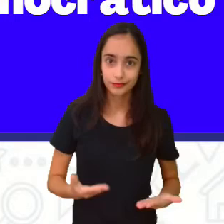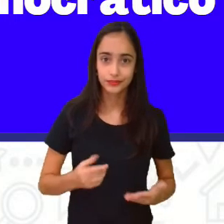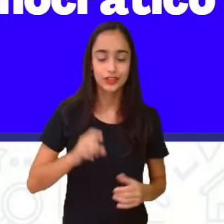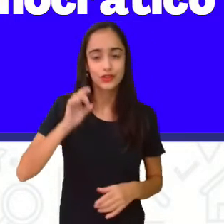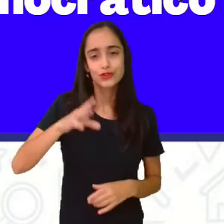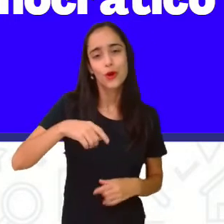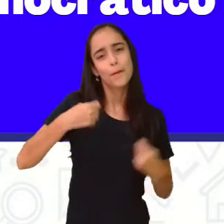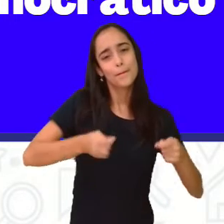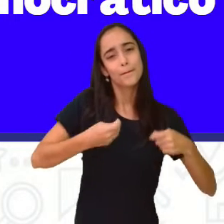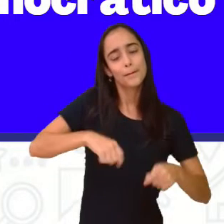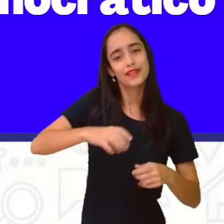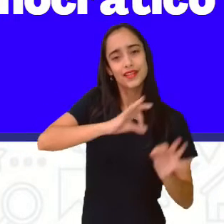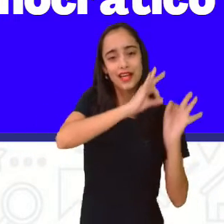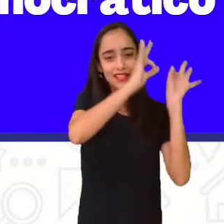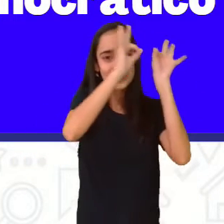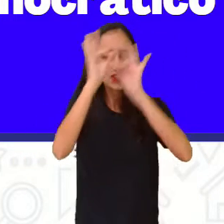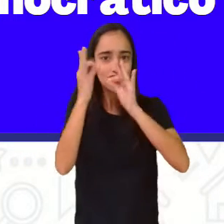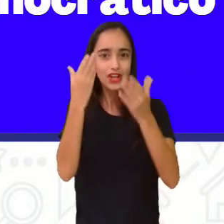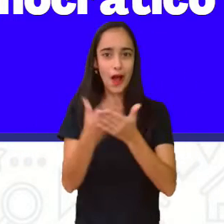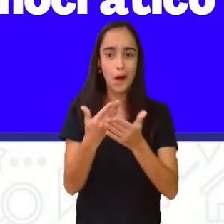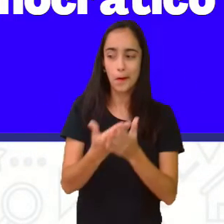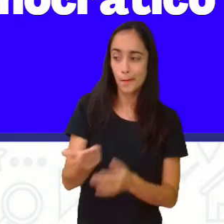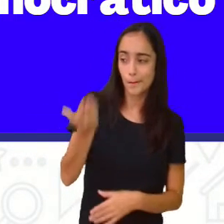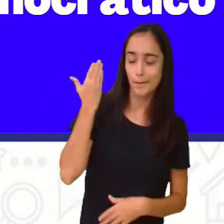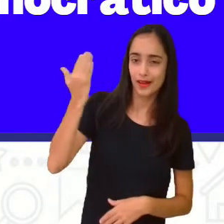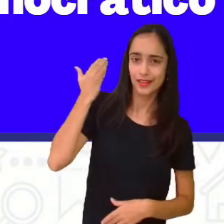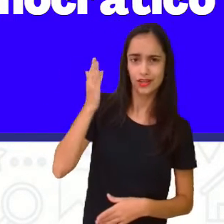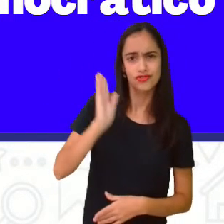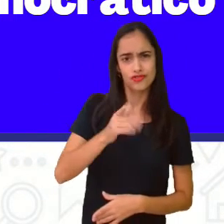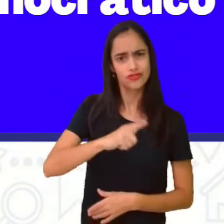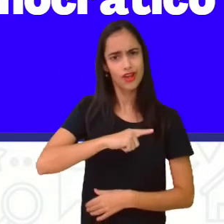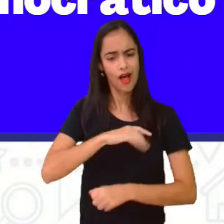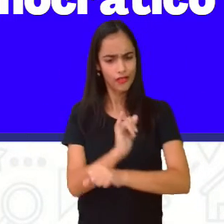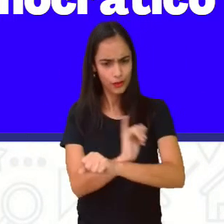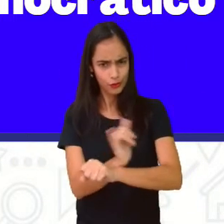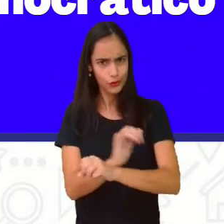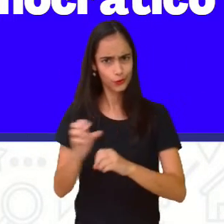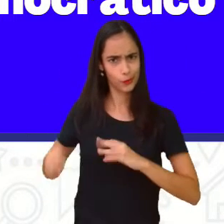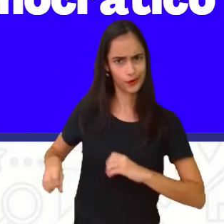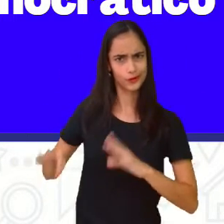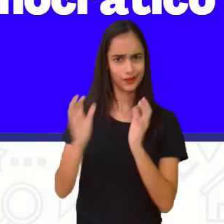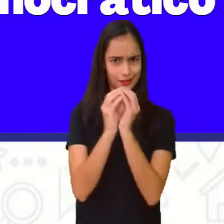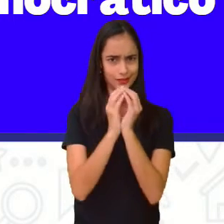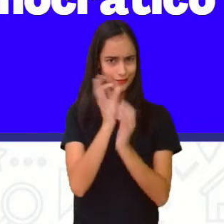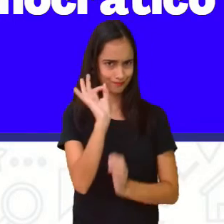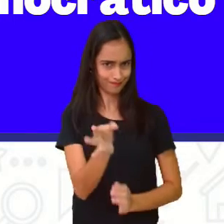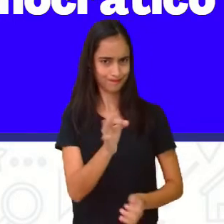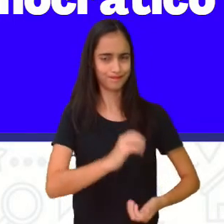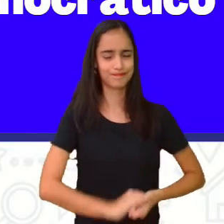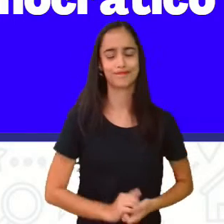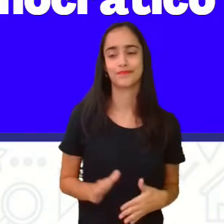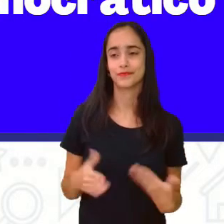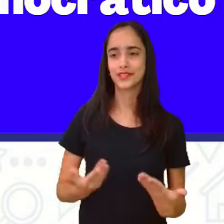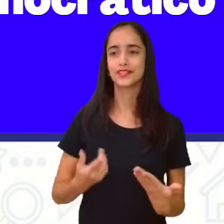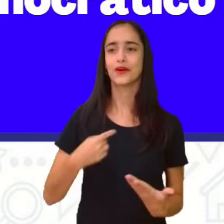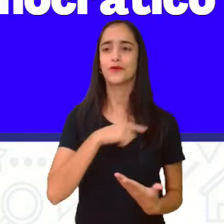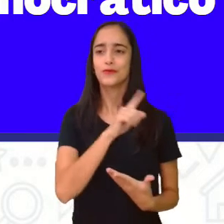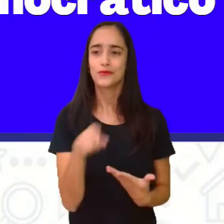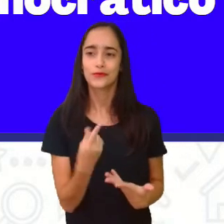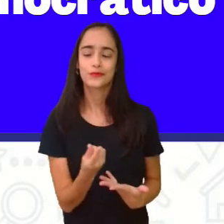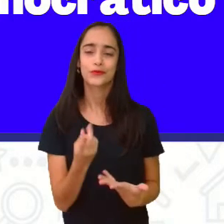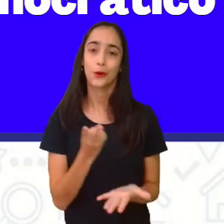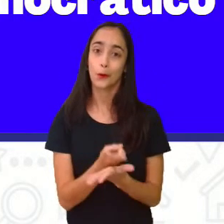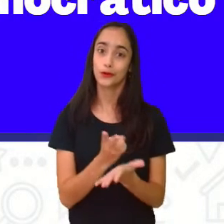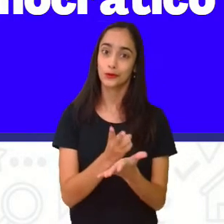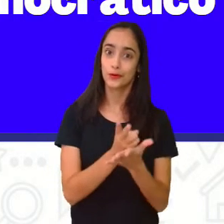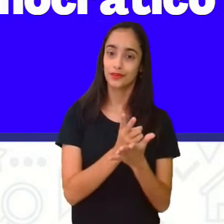inclusive está no canal do YouTube do Educa Recife. Aí vocês vão ver isso aqui. Então ele vai ser o reformador, né, que